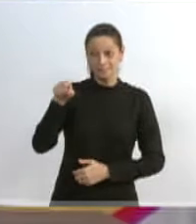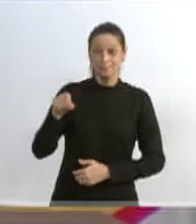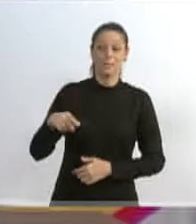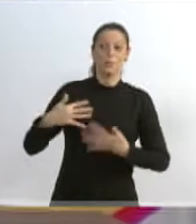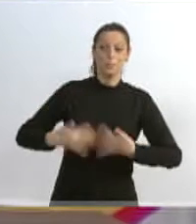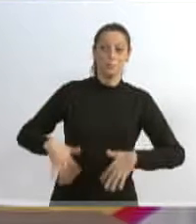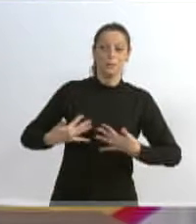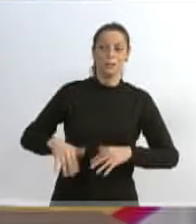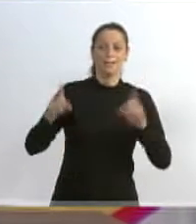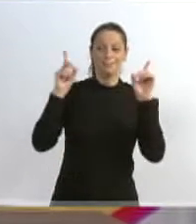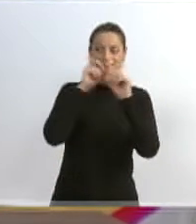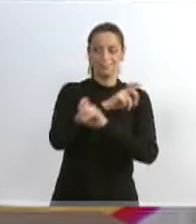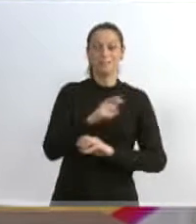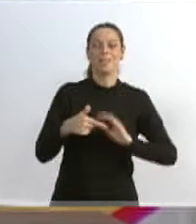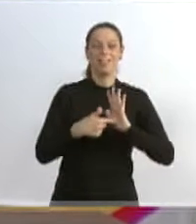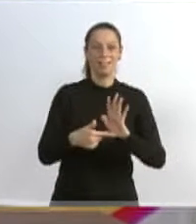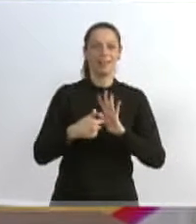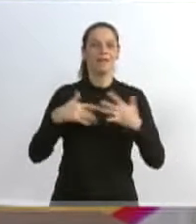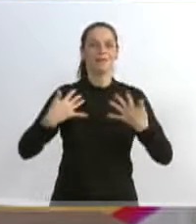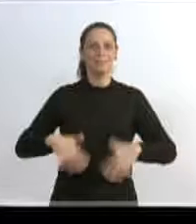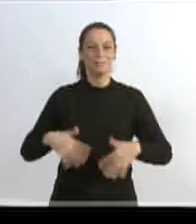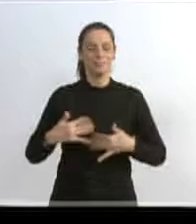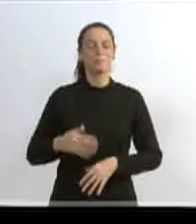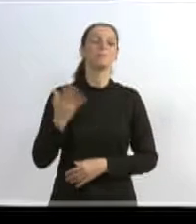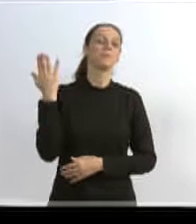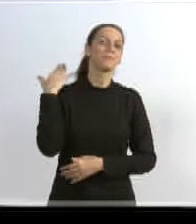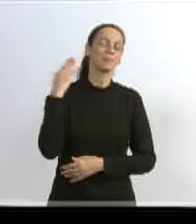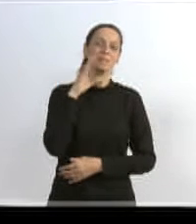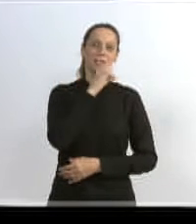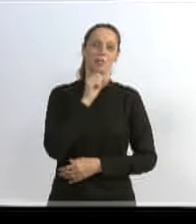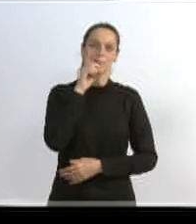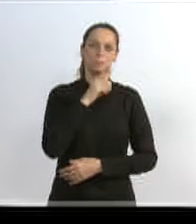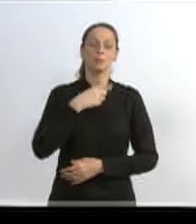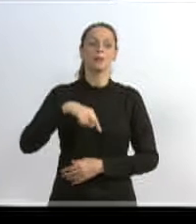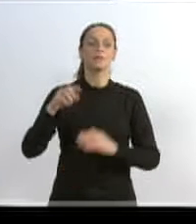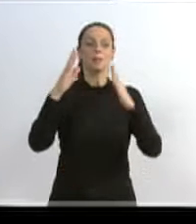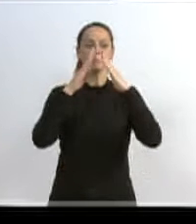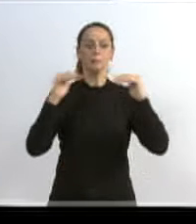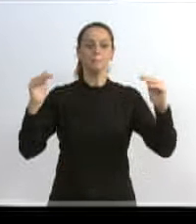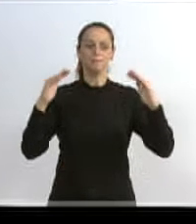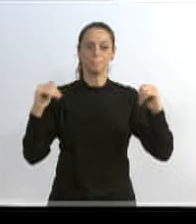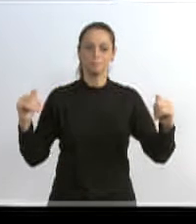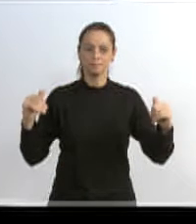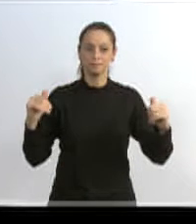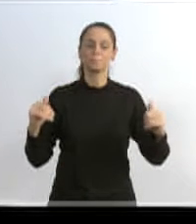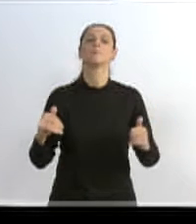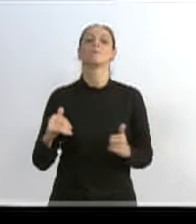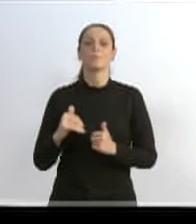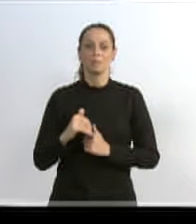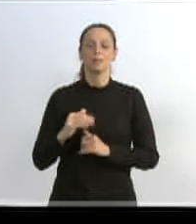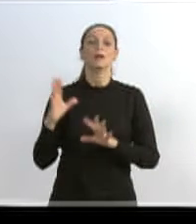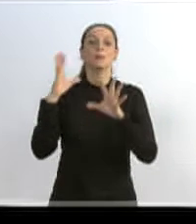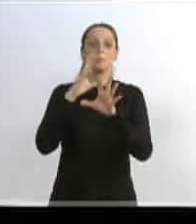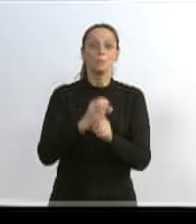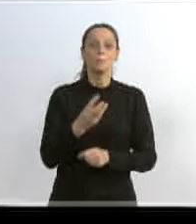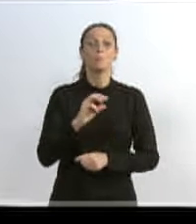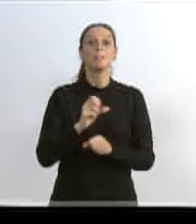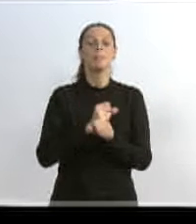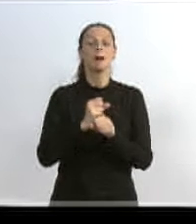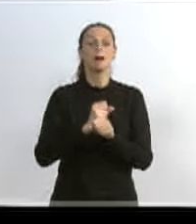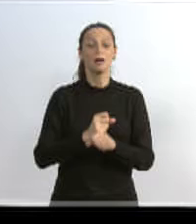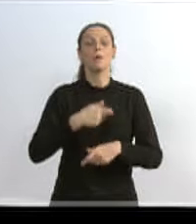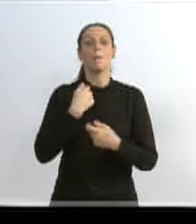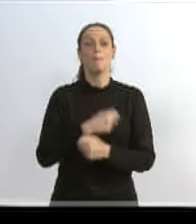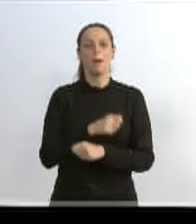mas agenda sair no final de semana na sociedade de ter salto iniciando aniversário de 30 anos da banda primavera no